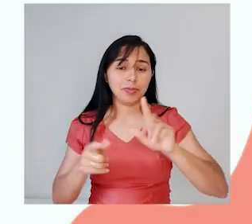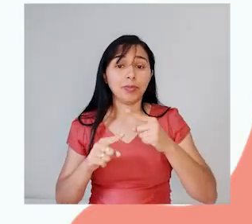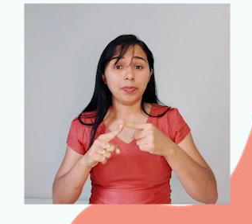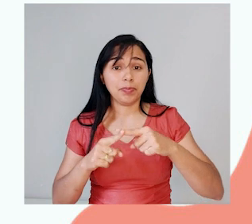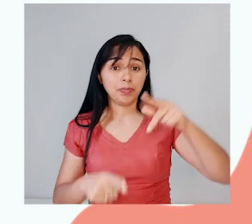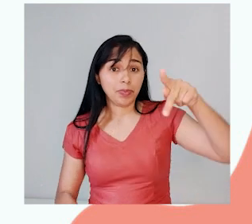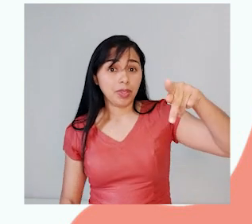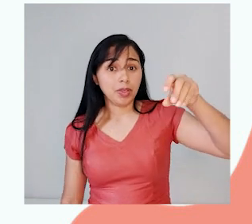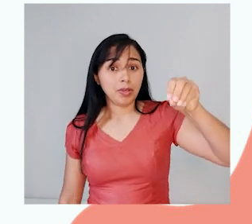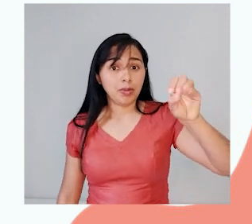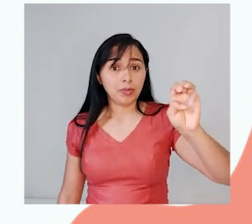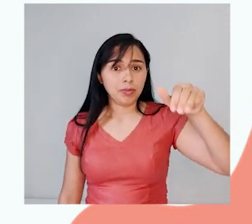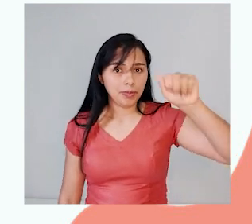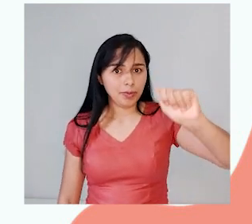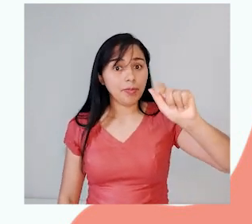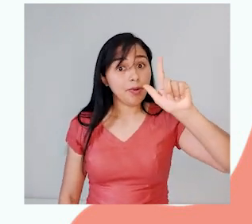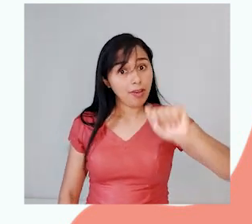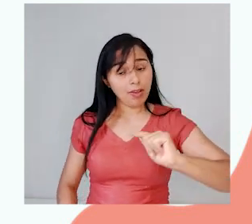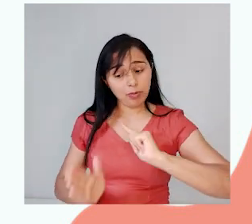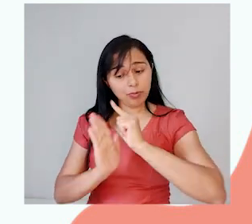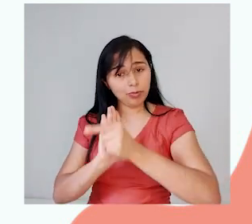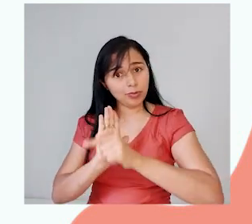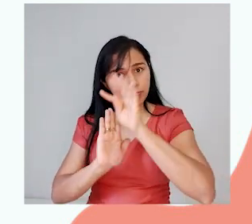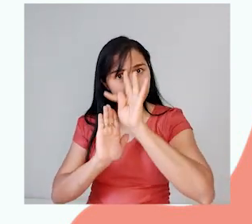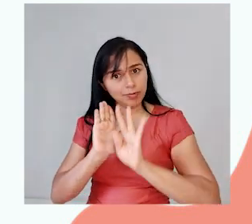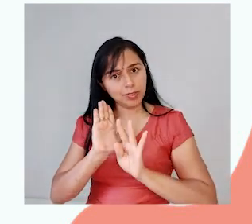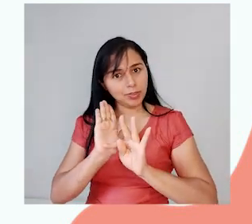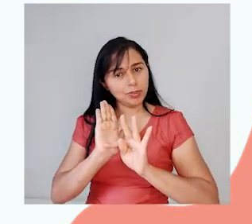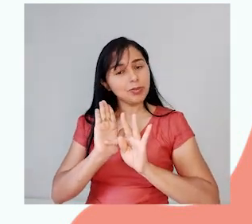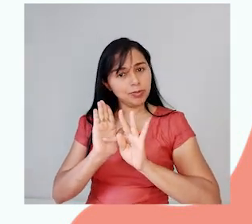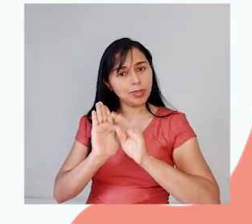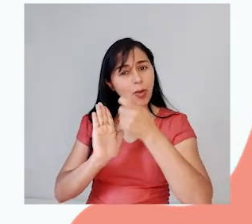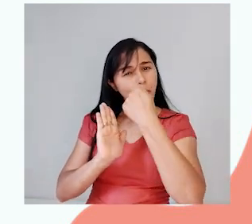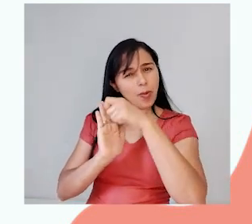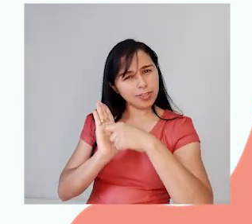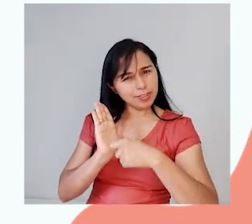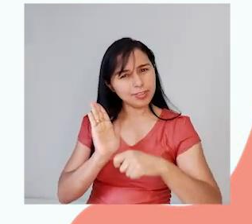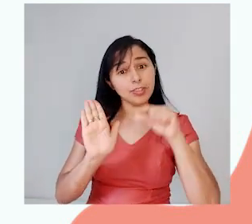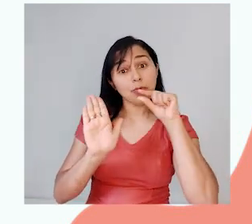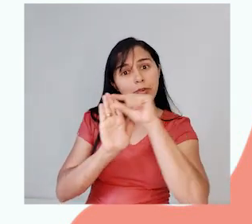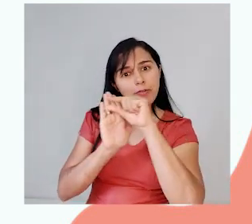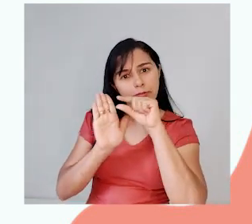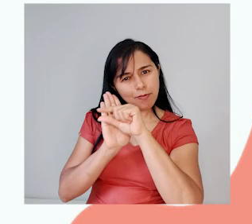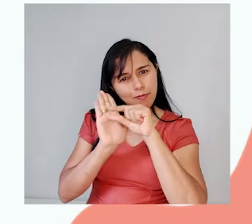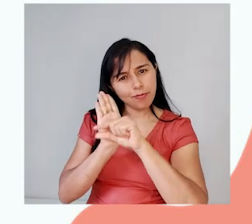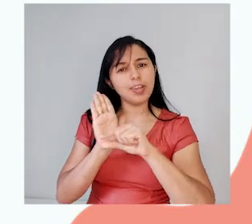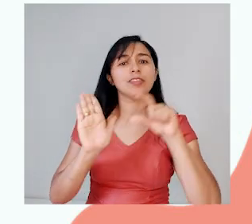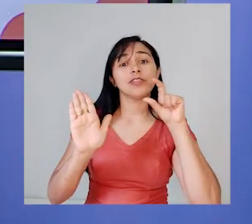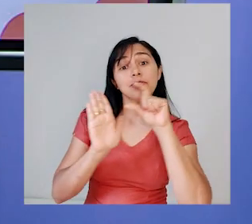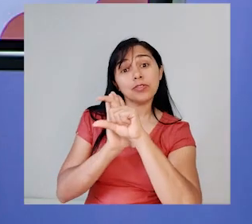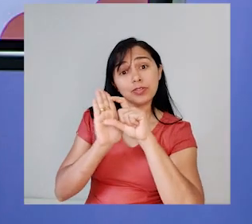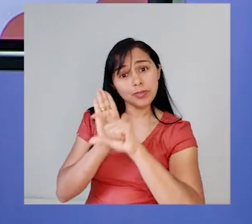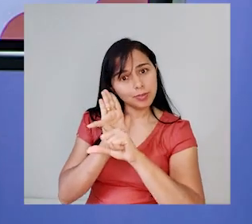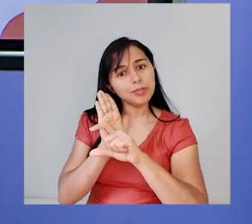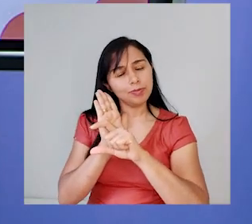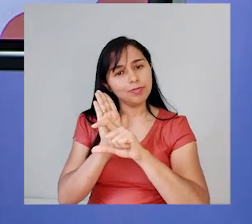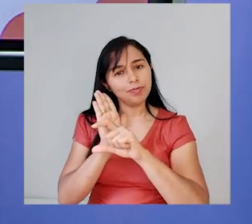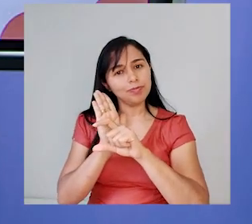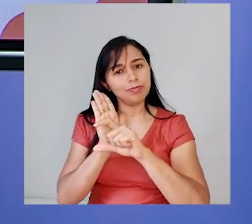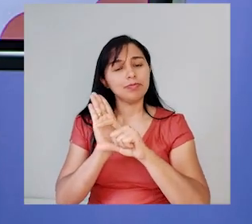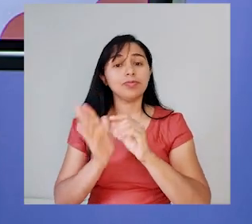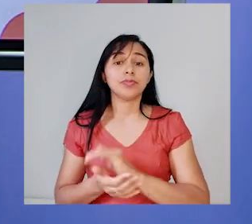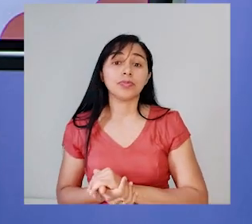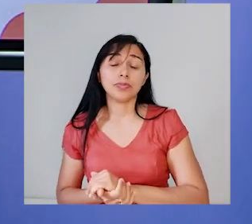textual escrito em versos. É um texto formado por verso, por estrofes e às vezes também por rimas. Já a